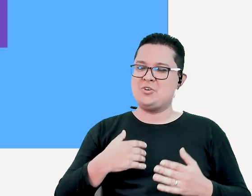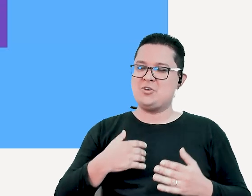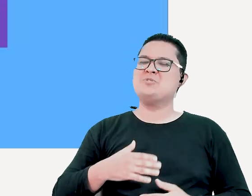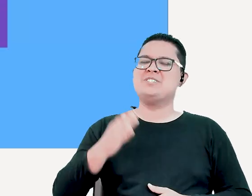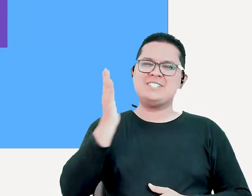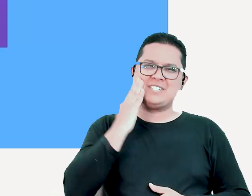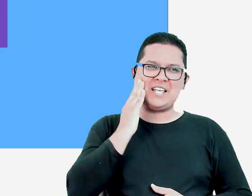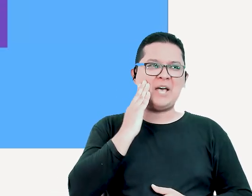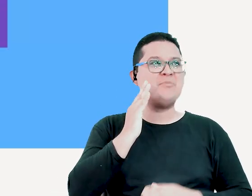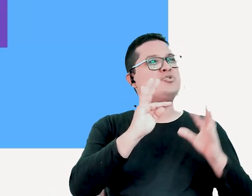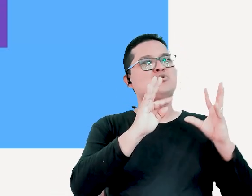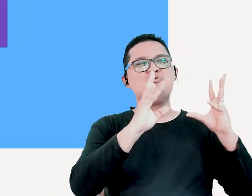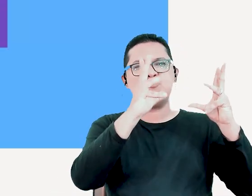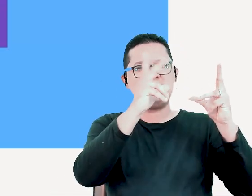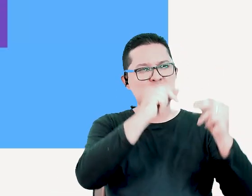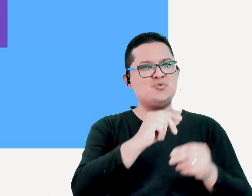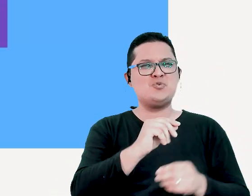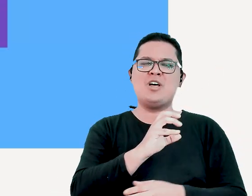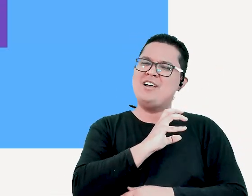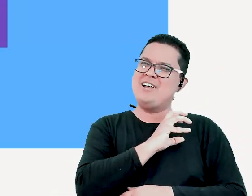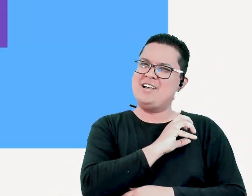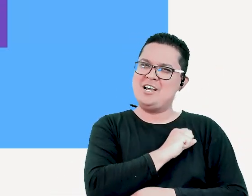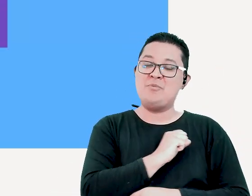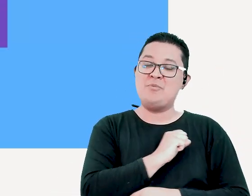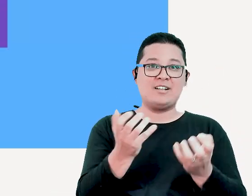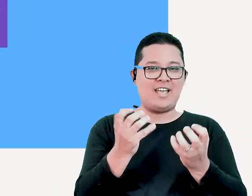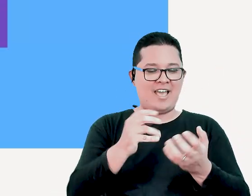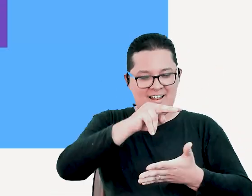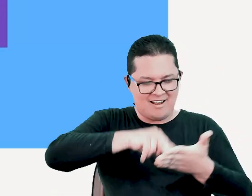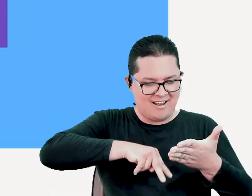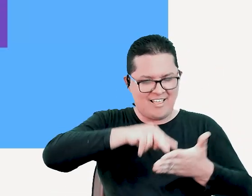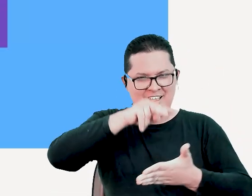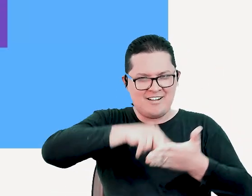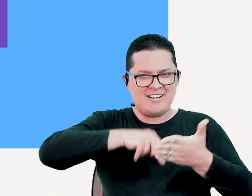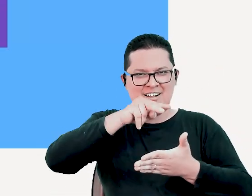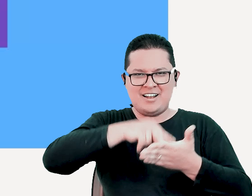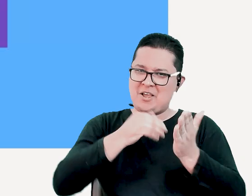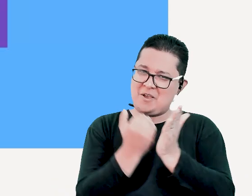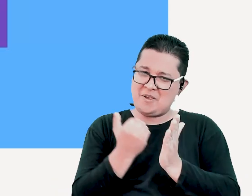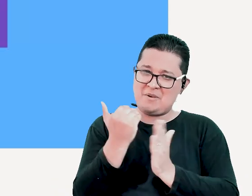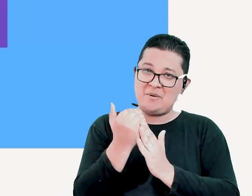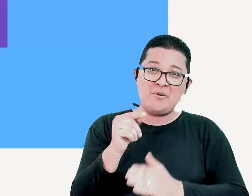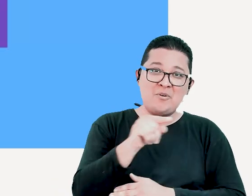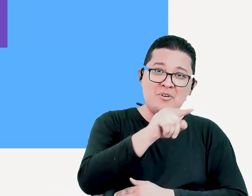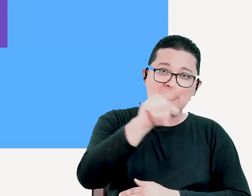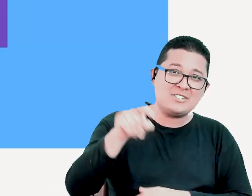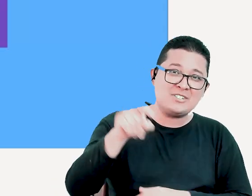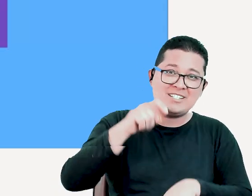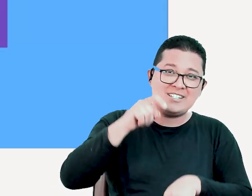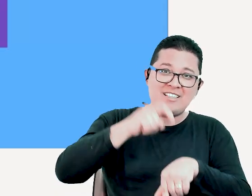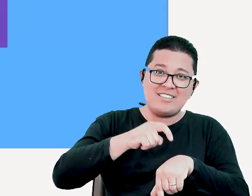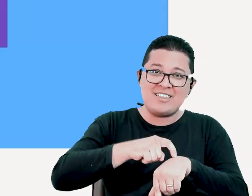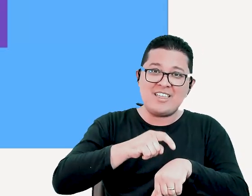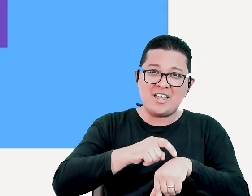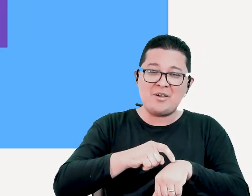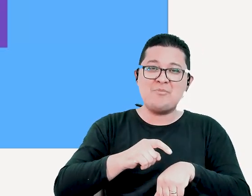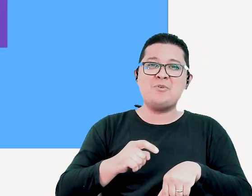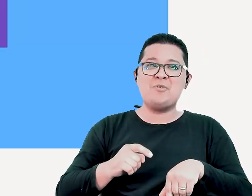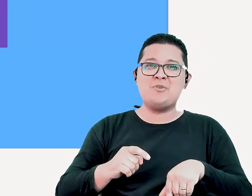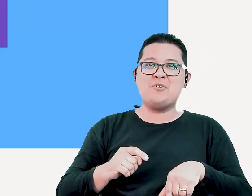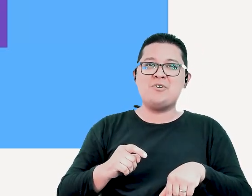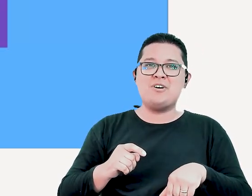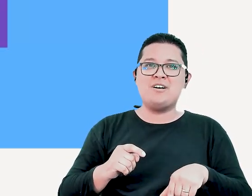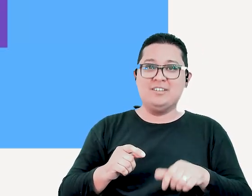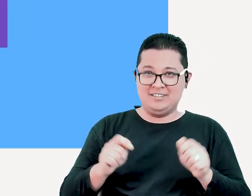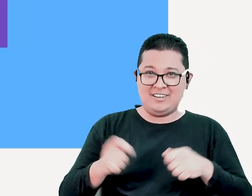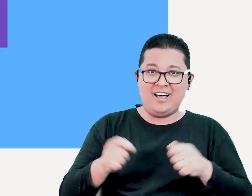vai querer ler mais coisas. Já fica o convite, o incentivo aí no seu tempinho livre, que a gente é praticamente inexistente, né? Fazer